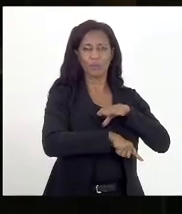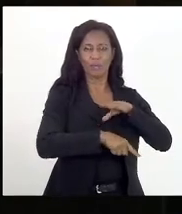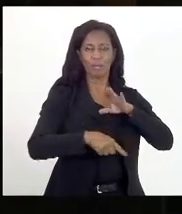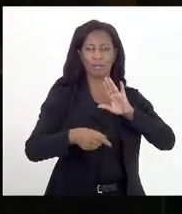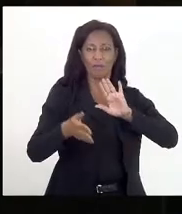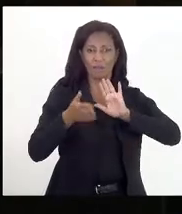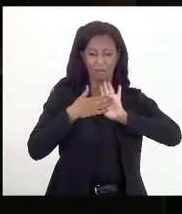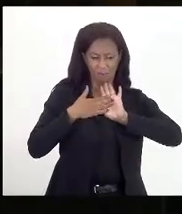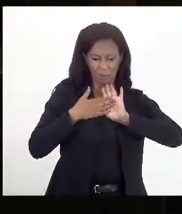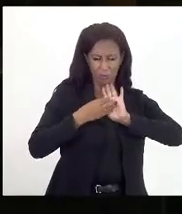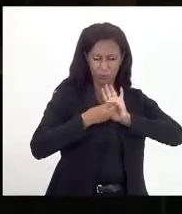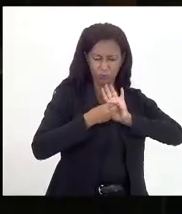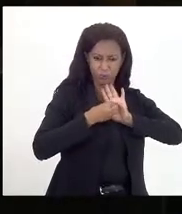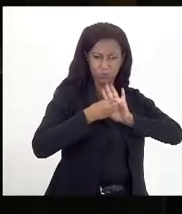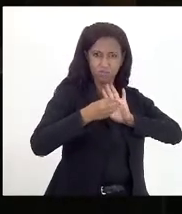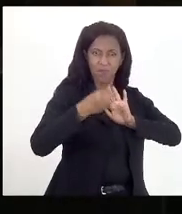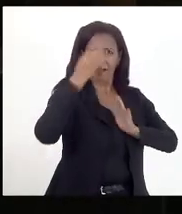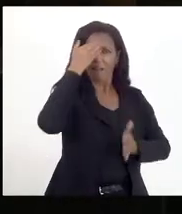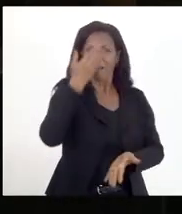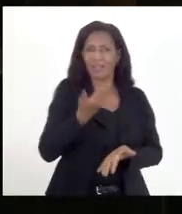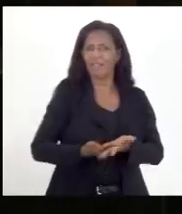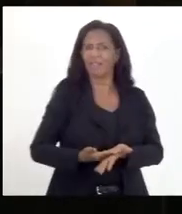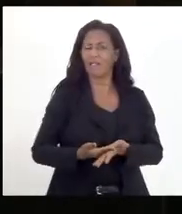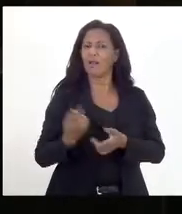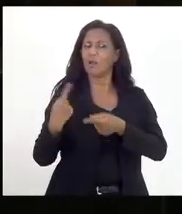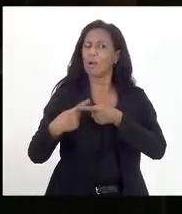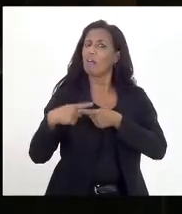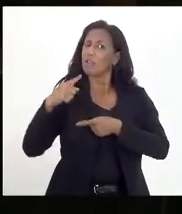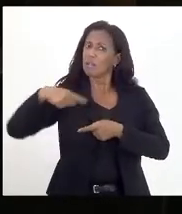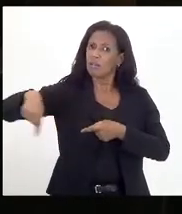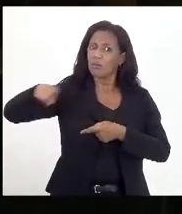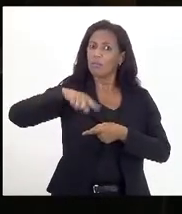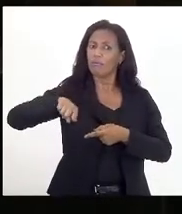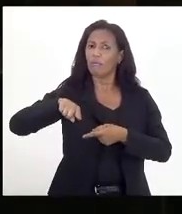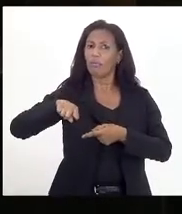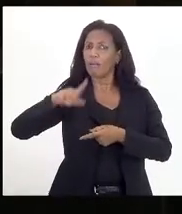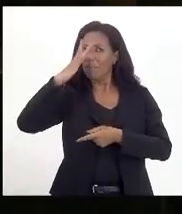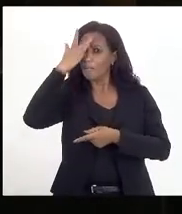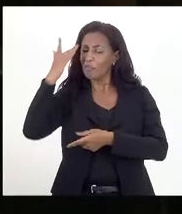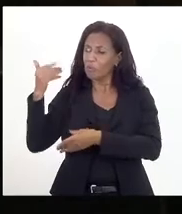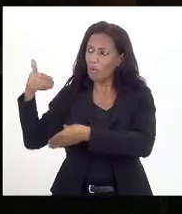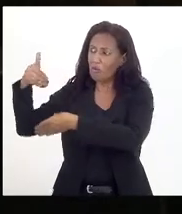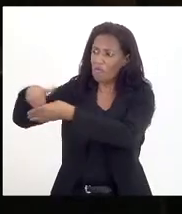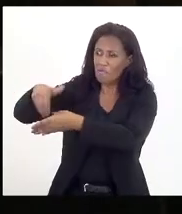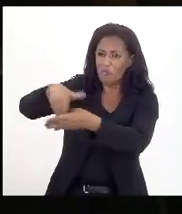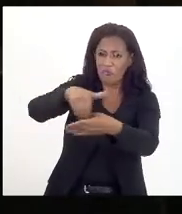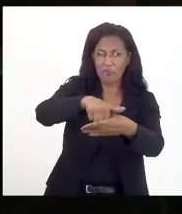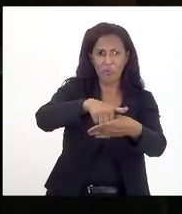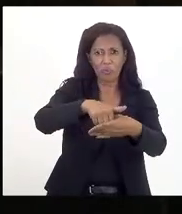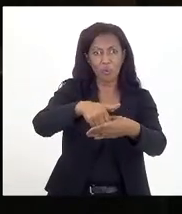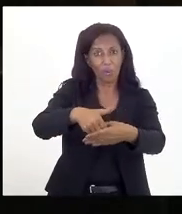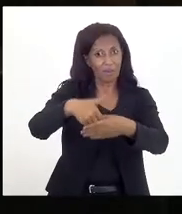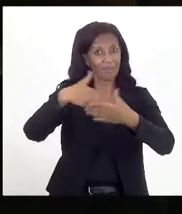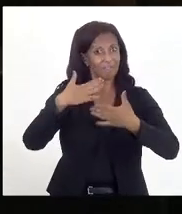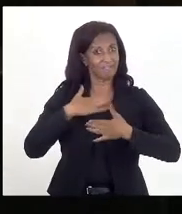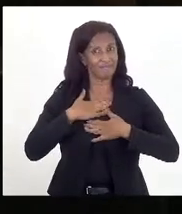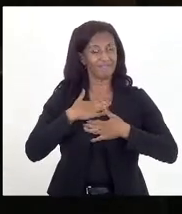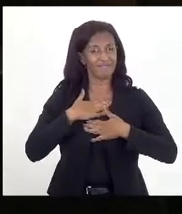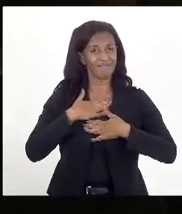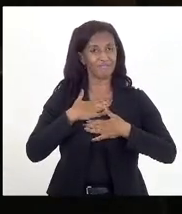acreditamos porque foi isso que fez com que as pessoas botar assim em nós